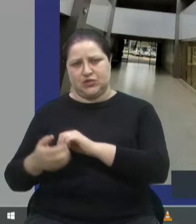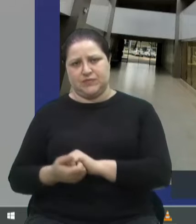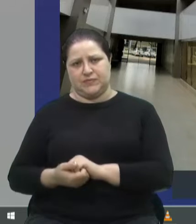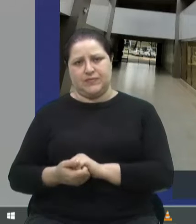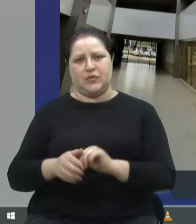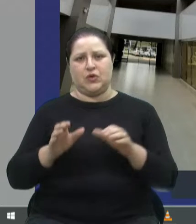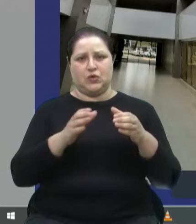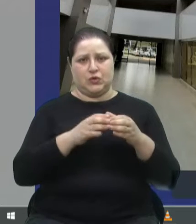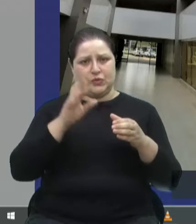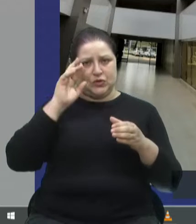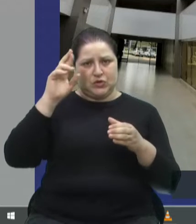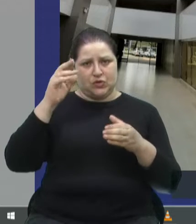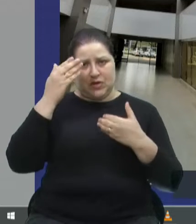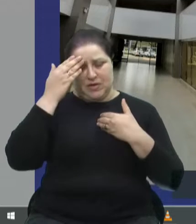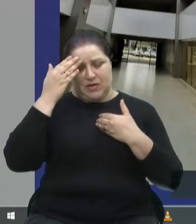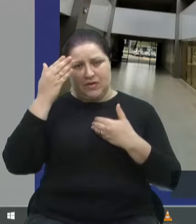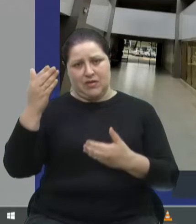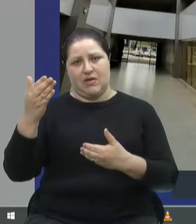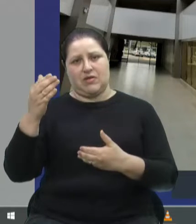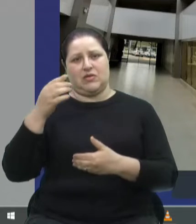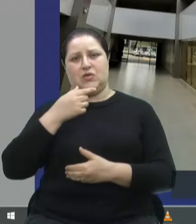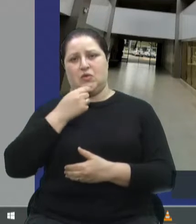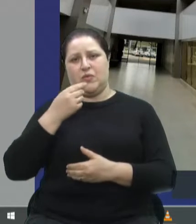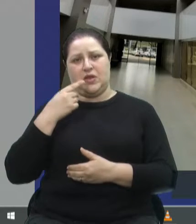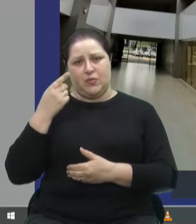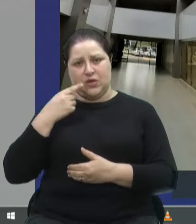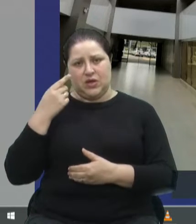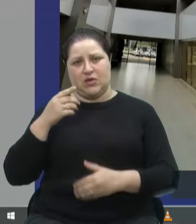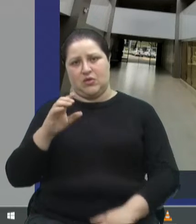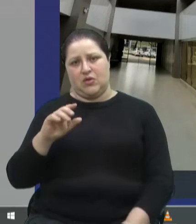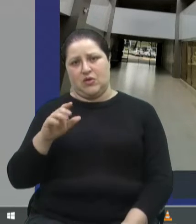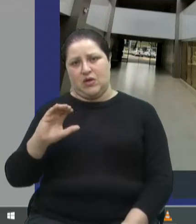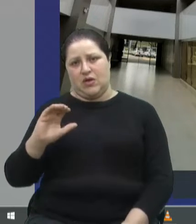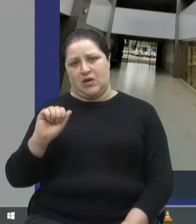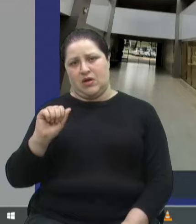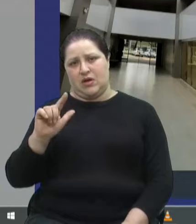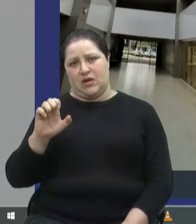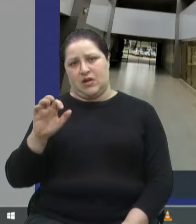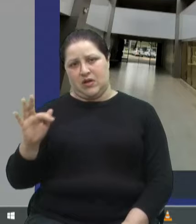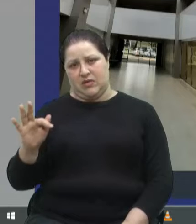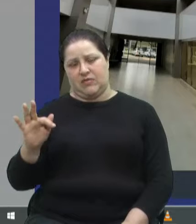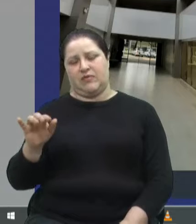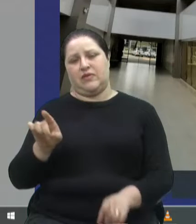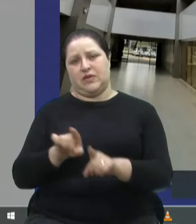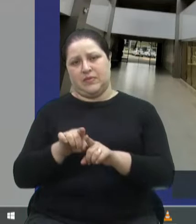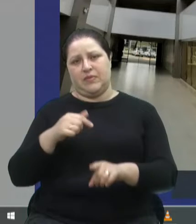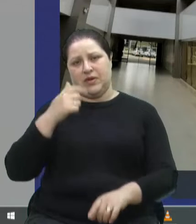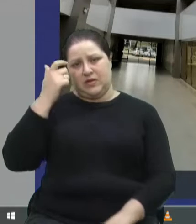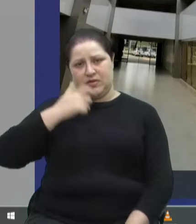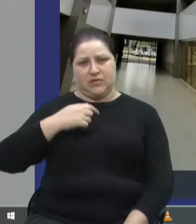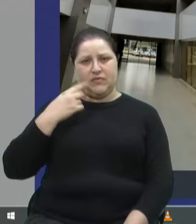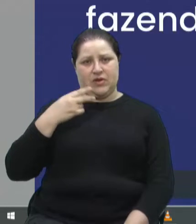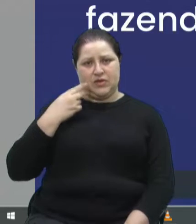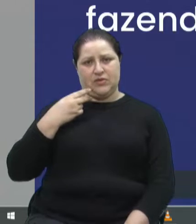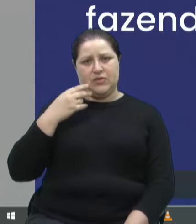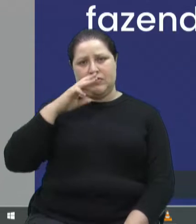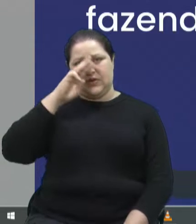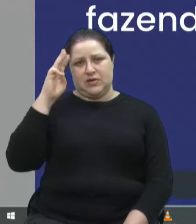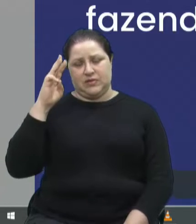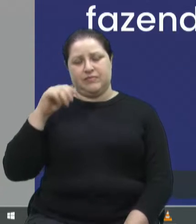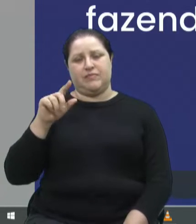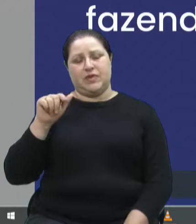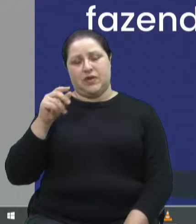vereador, pelos esforços empregados, pela liberação deste importante recurso que ajudará no atendimento de